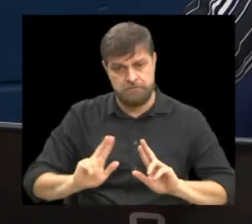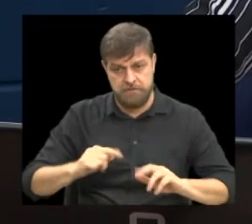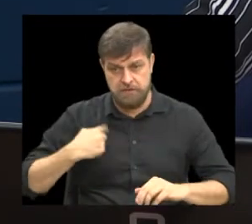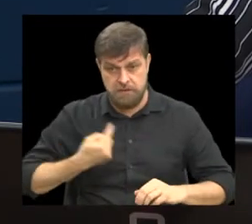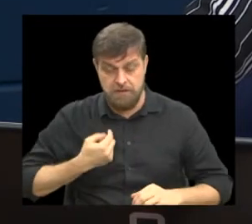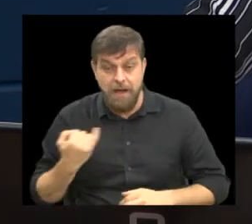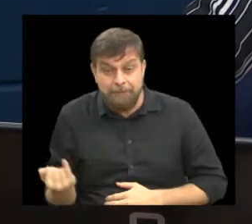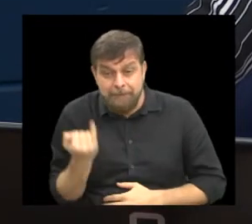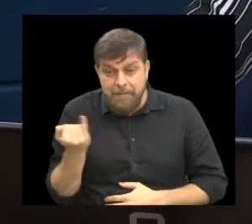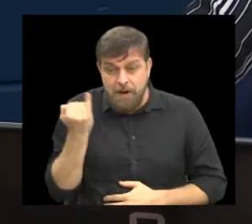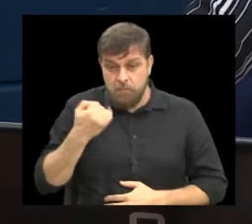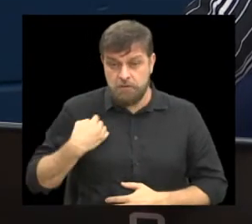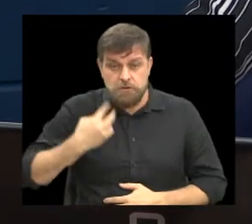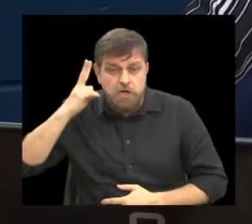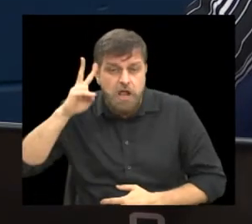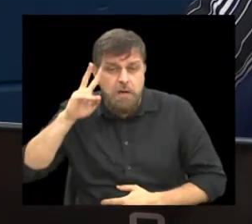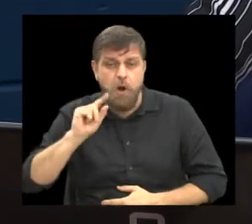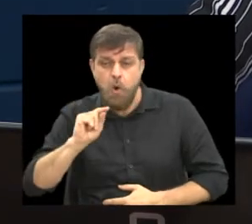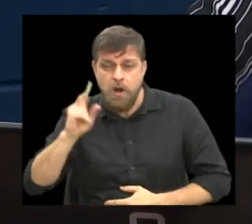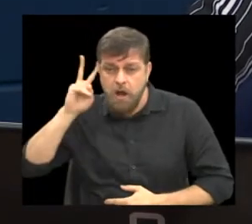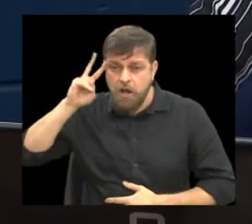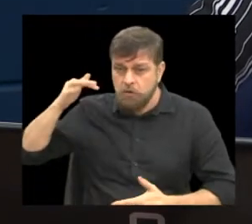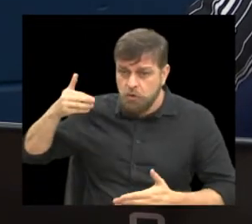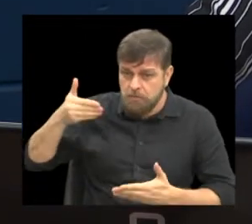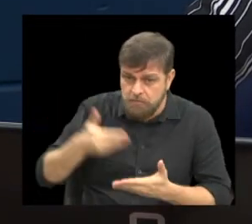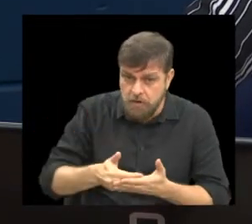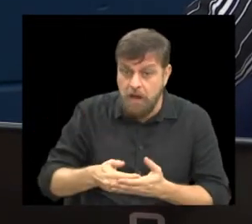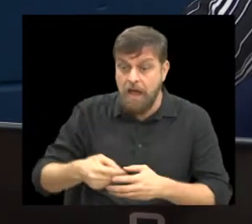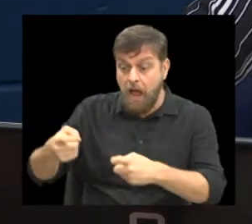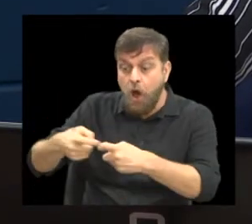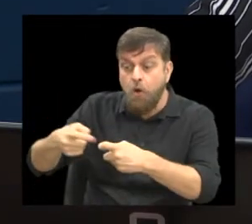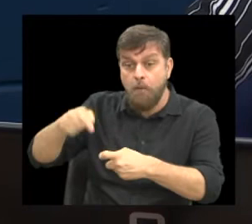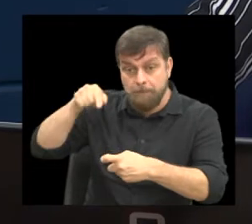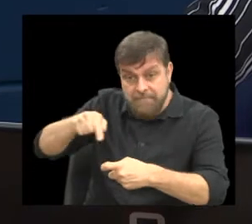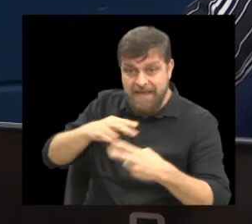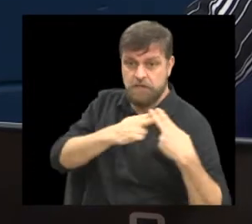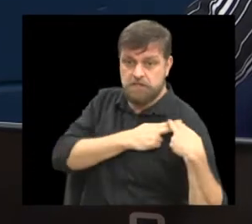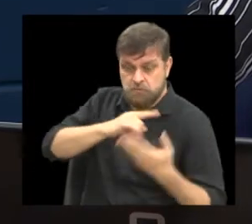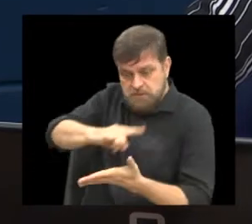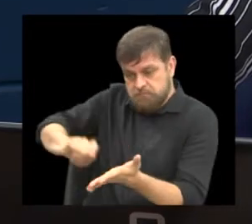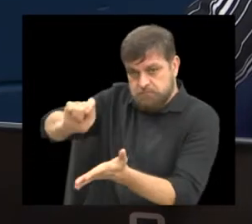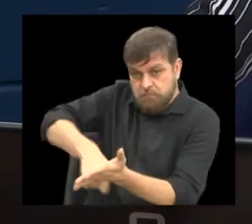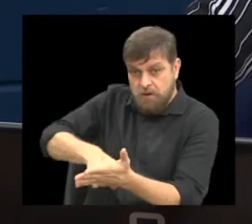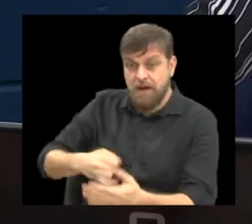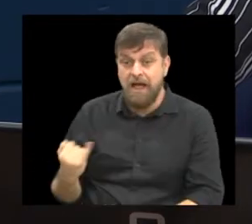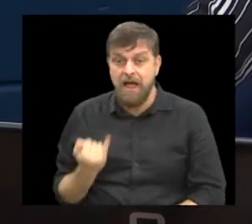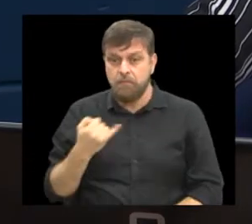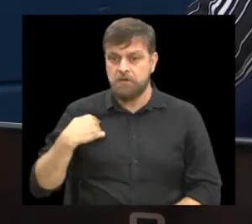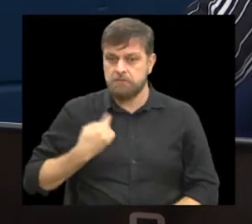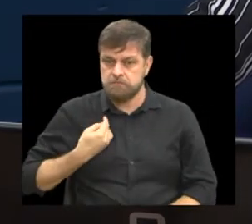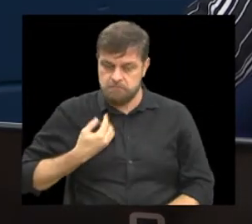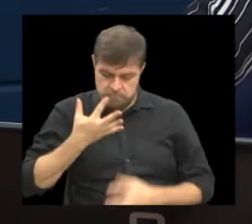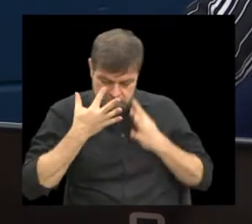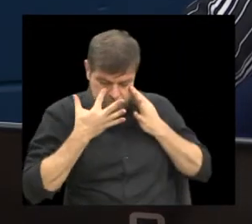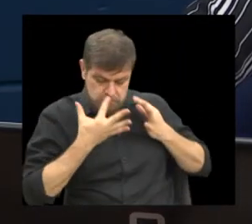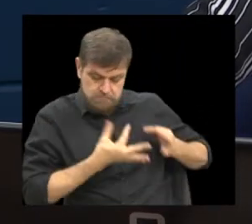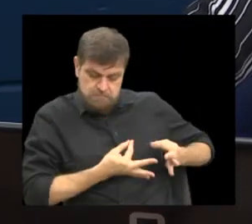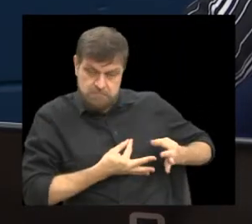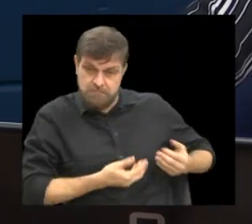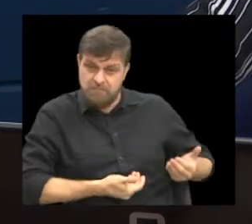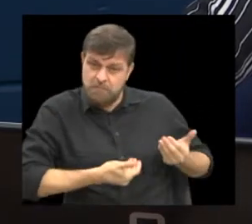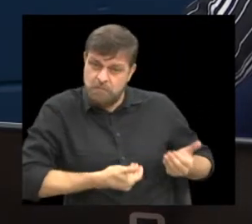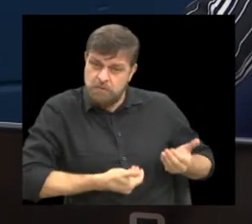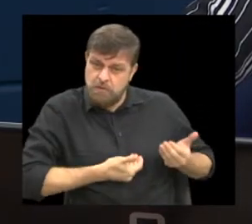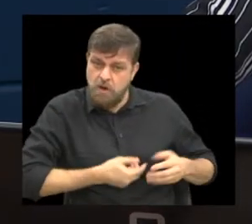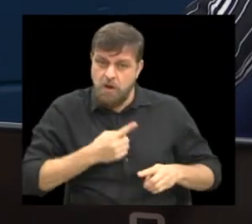é importante lembrar da história, que sempre é o médico que vai diagnosticar, mas é importante a gente observar, porque muita criança,